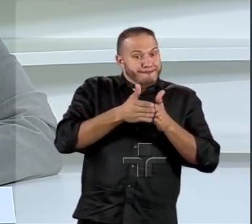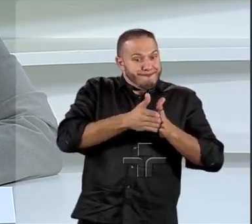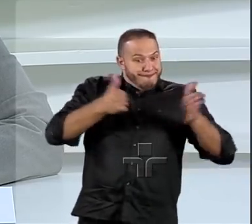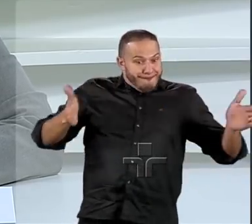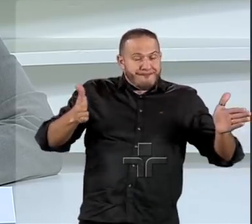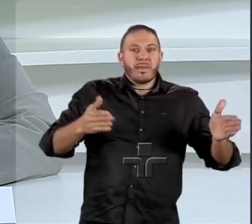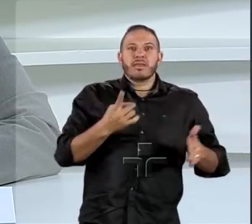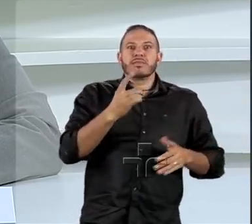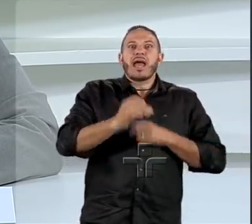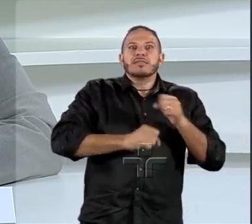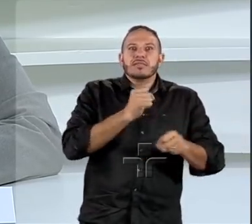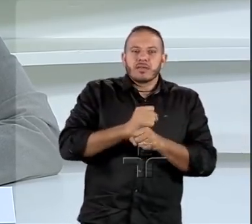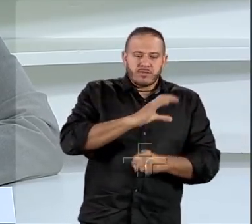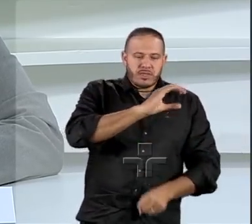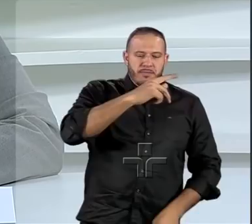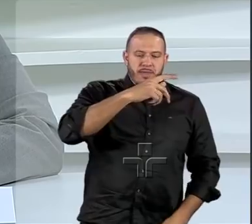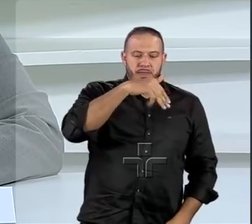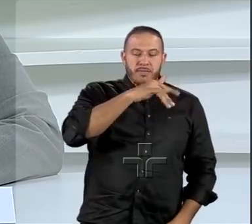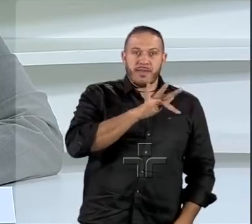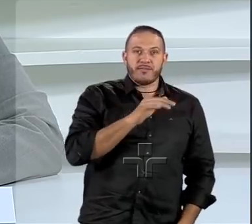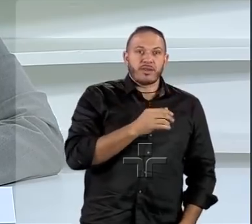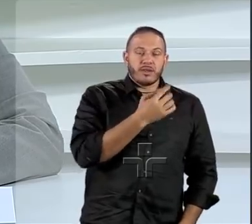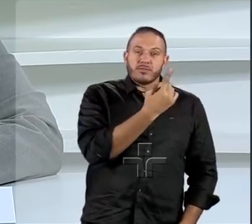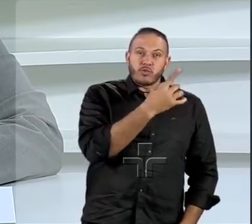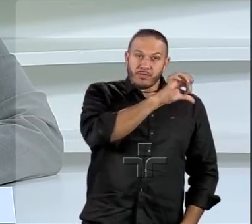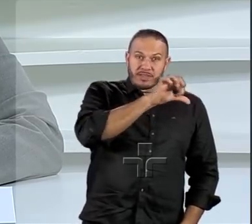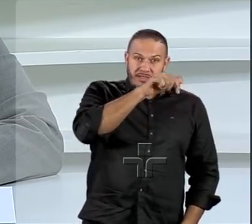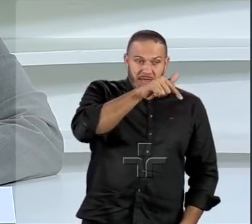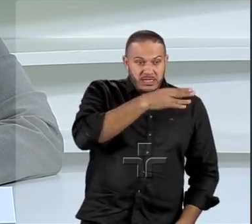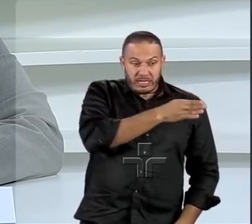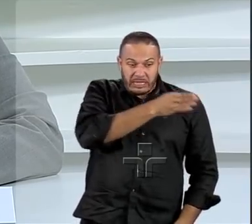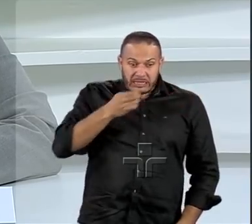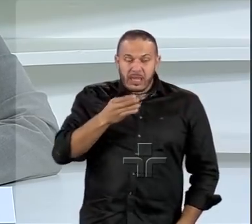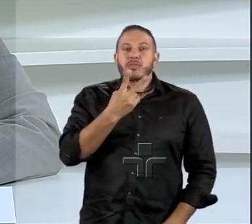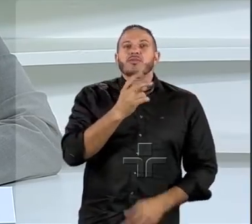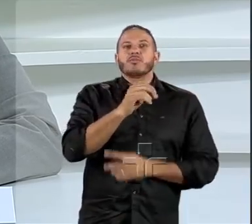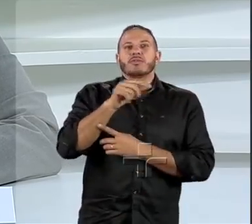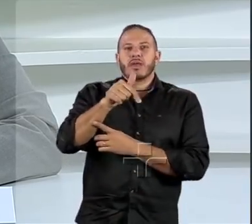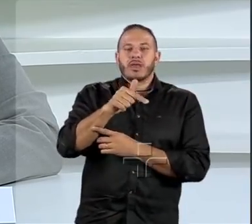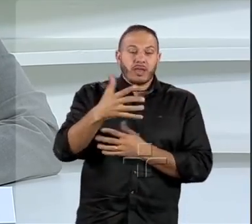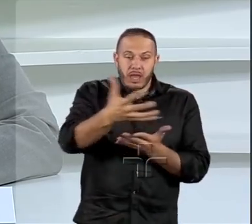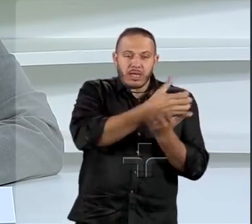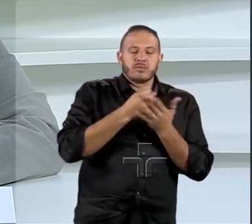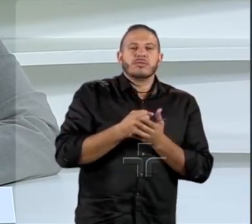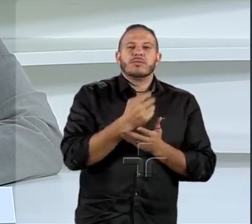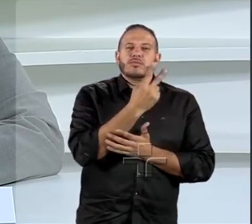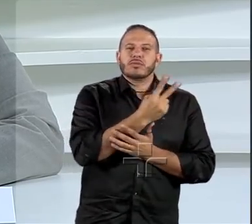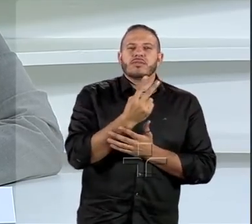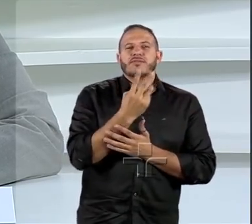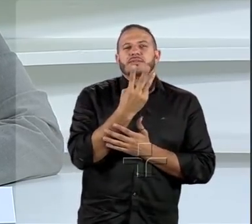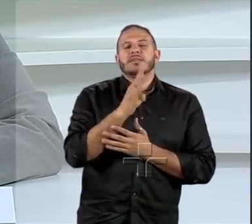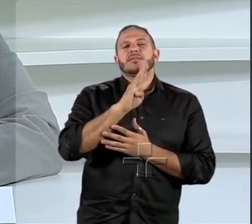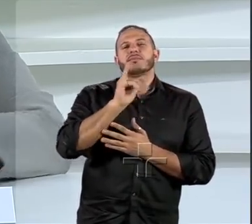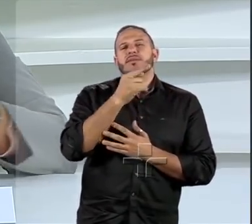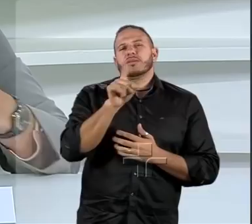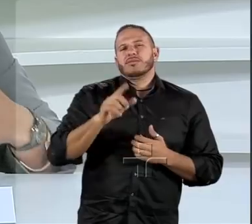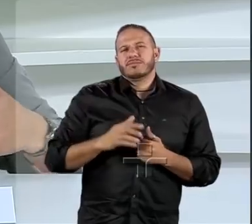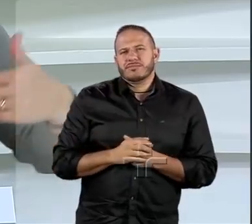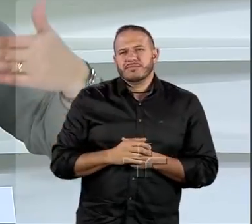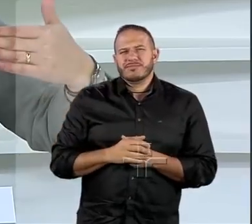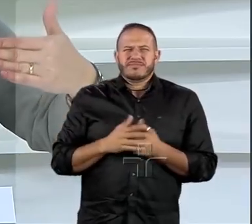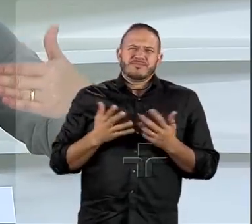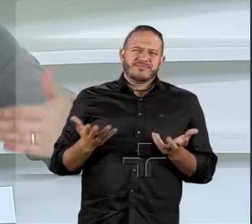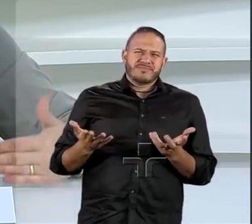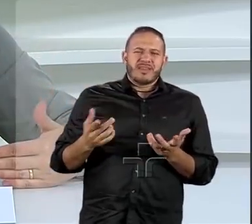De 97 a 2007, nós arrecadamos com a CPMF 223 bilhões. Então, assim,